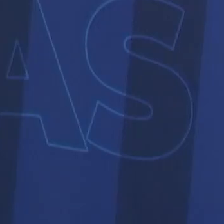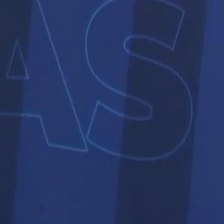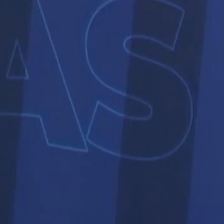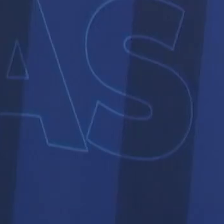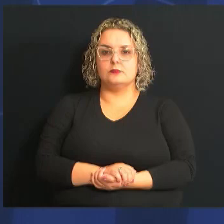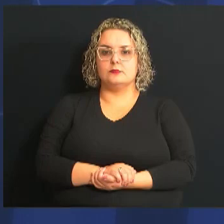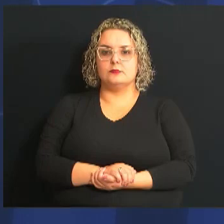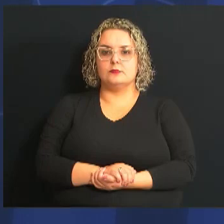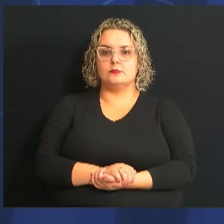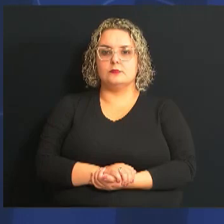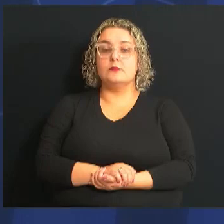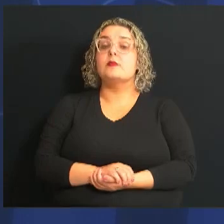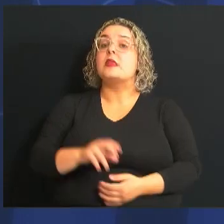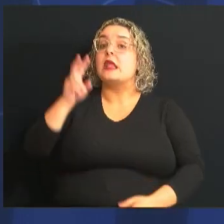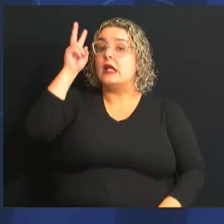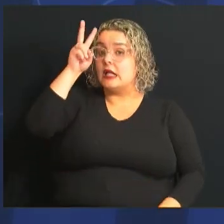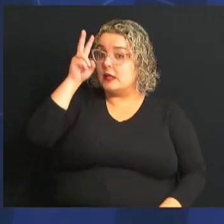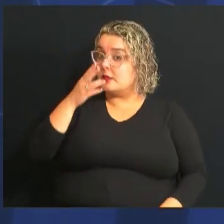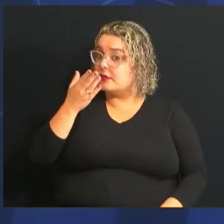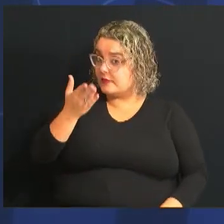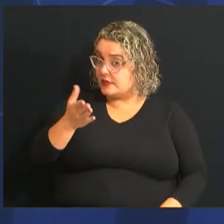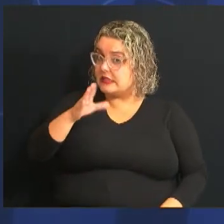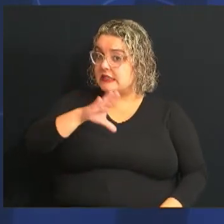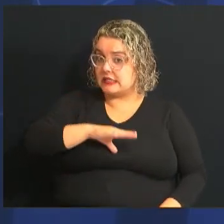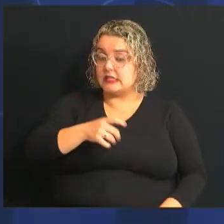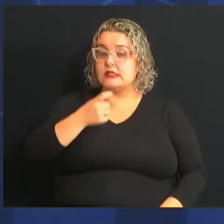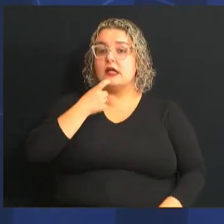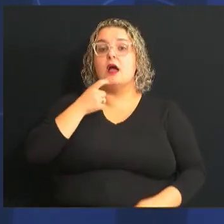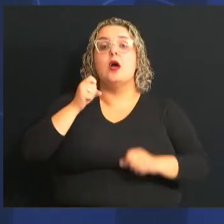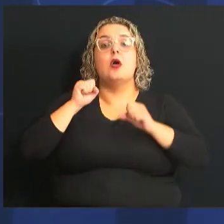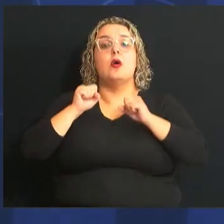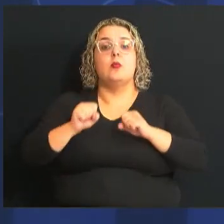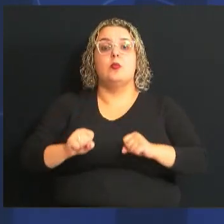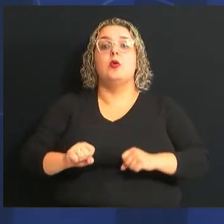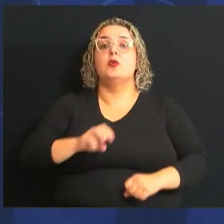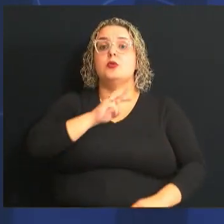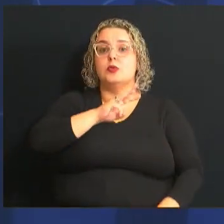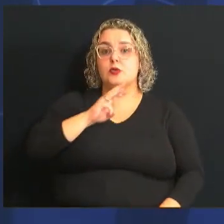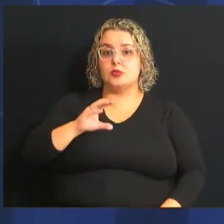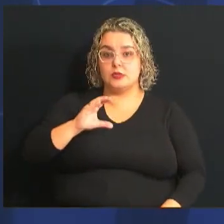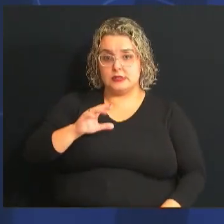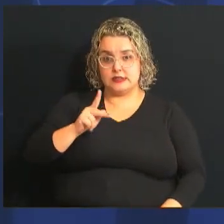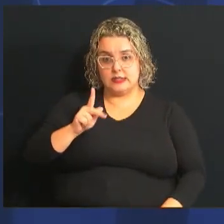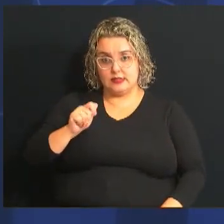Lembrando que você que é da cidade de Campinas pode acessar o